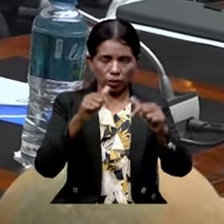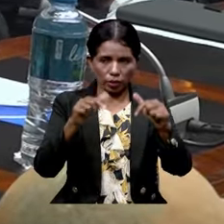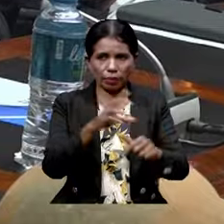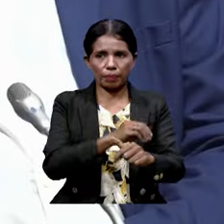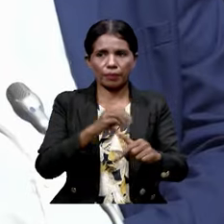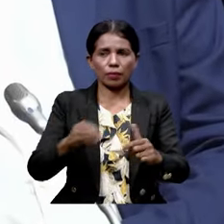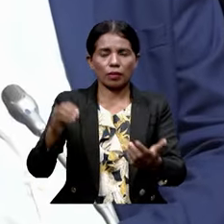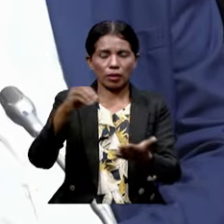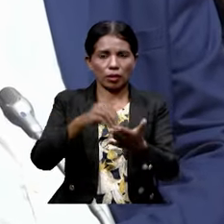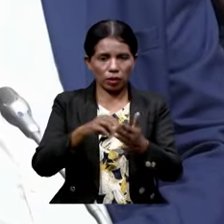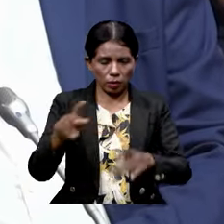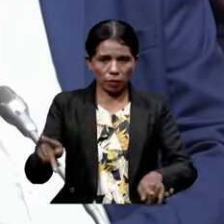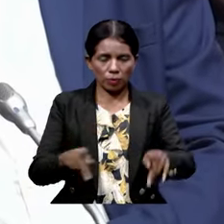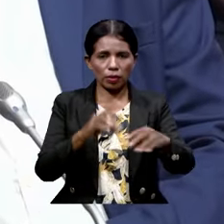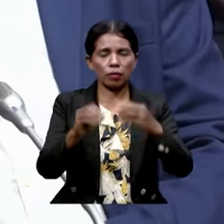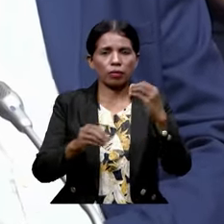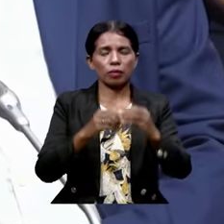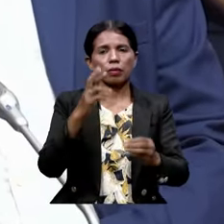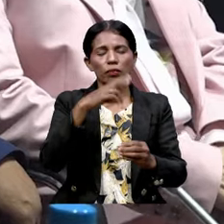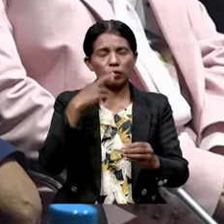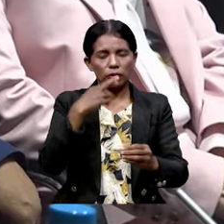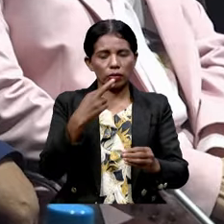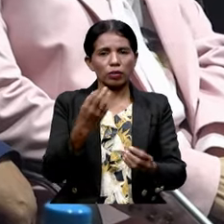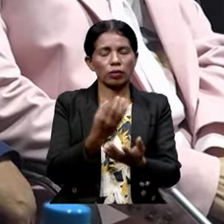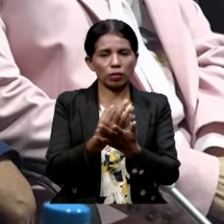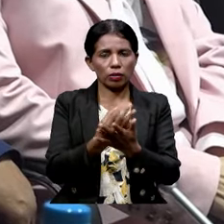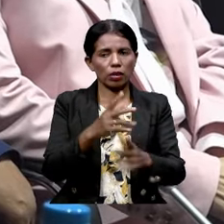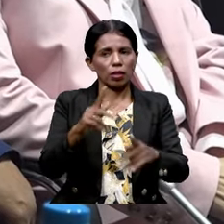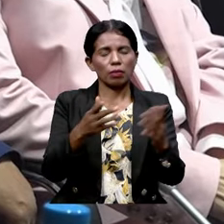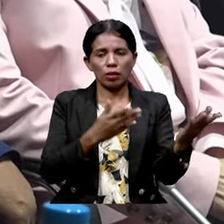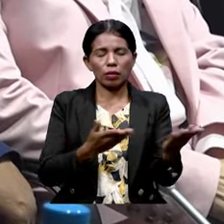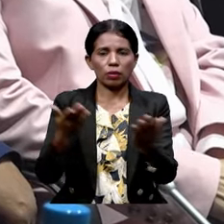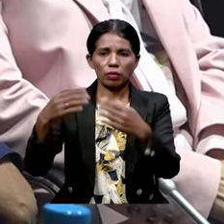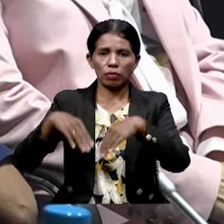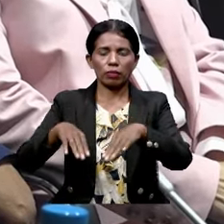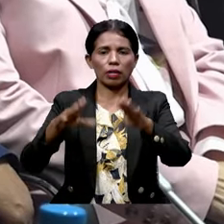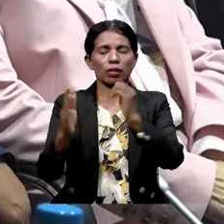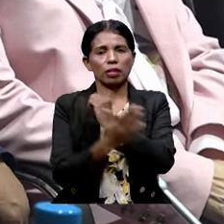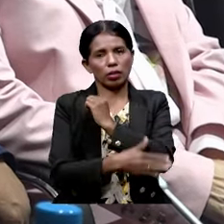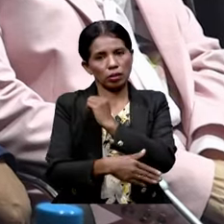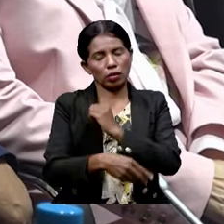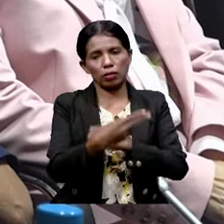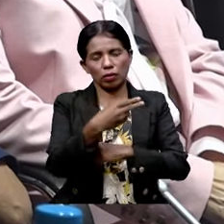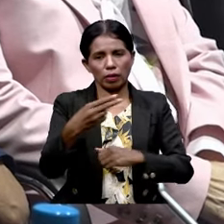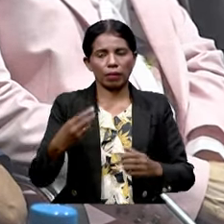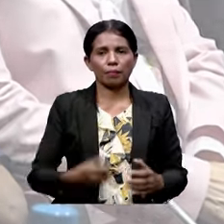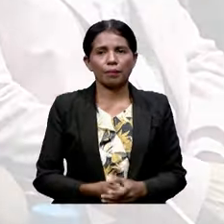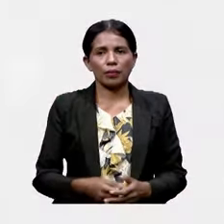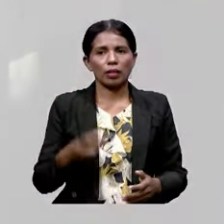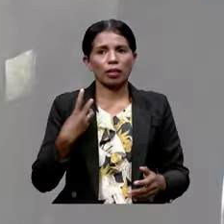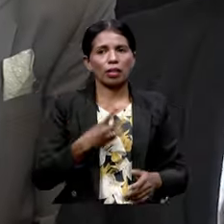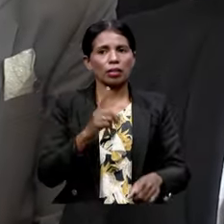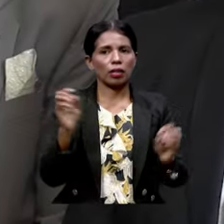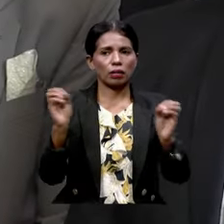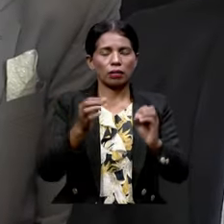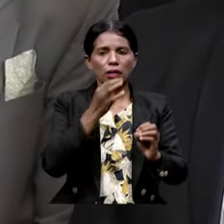rodi alerta ba público Conaba Fos subsídio nebe e mabalung lori ba fan e nação vizinho. E topta mercado livre, e tela coi han e